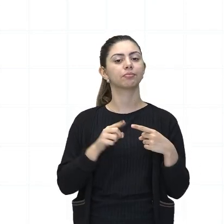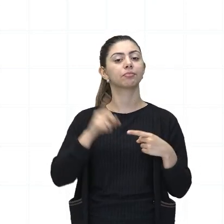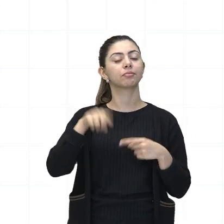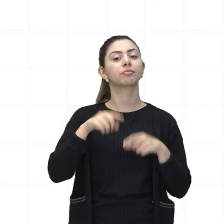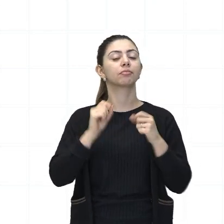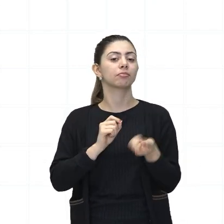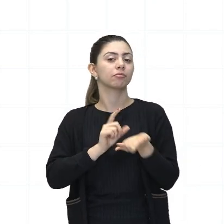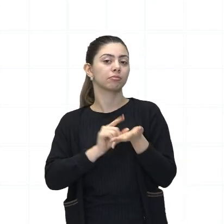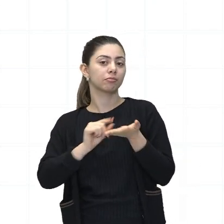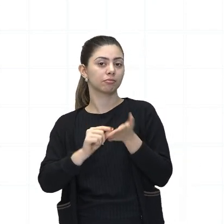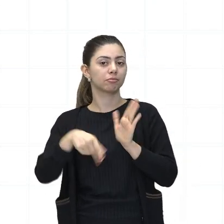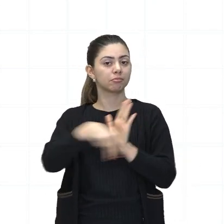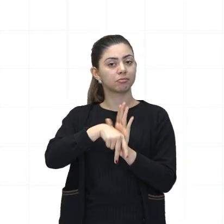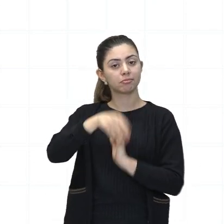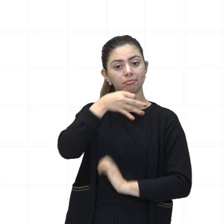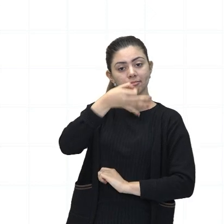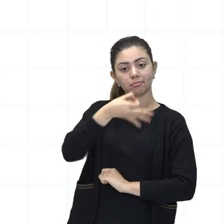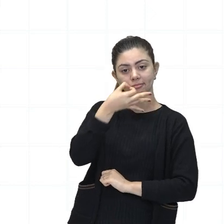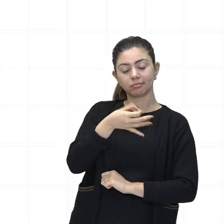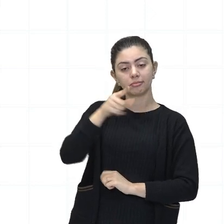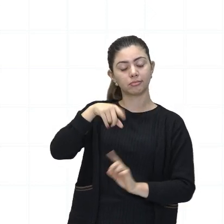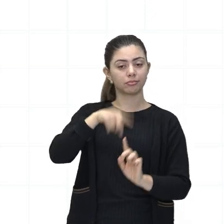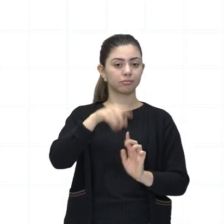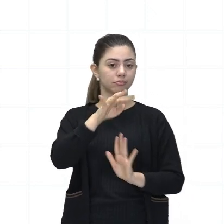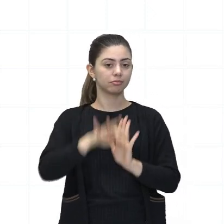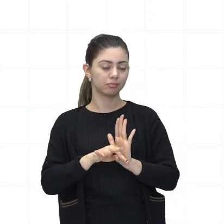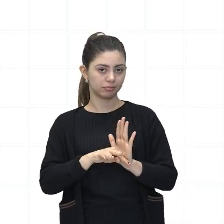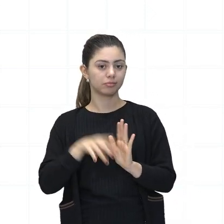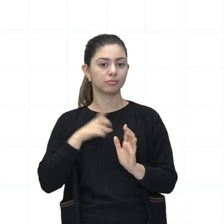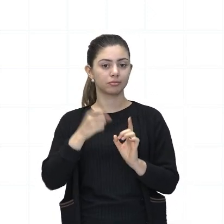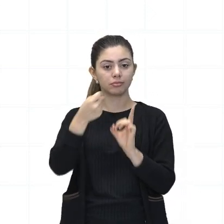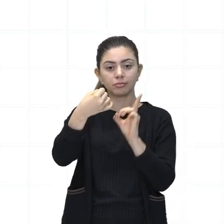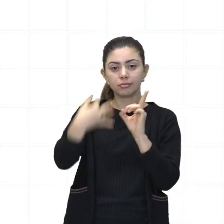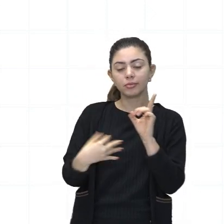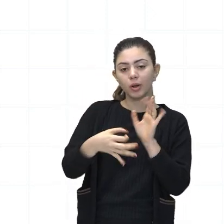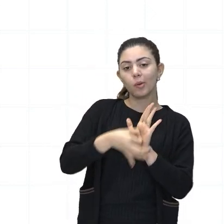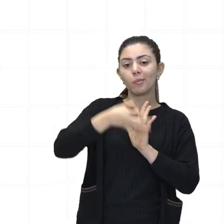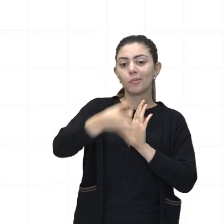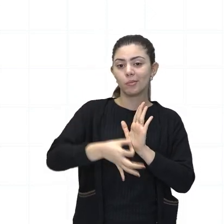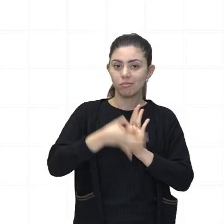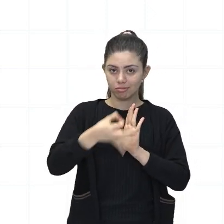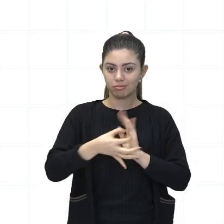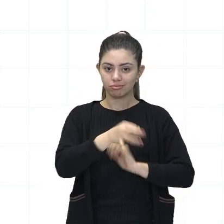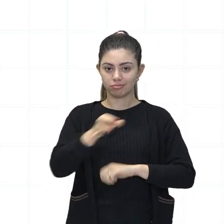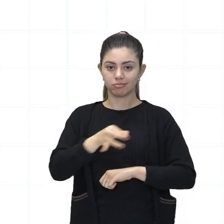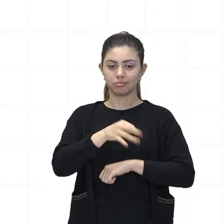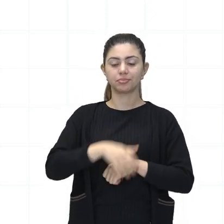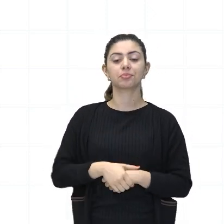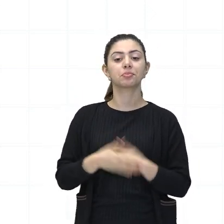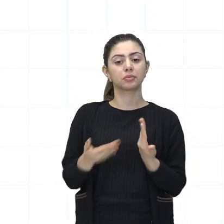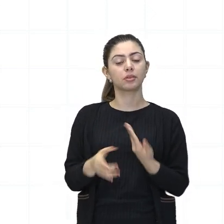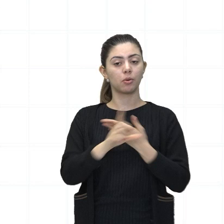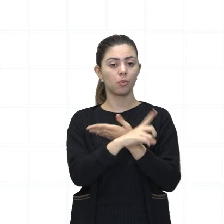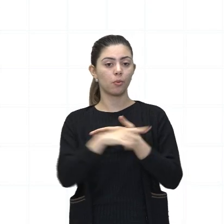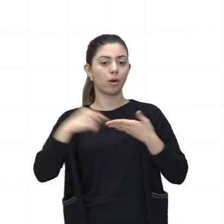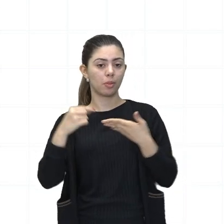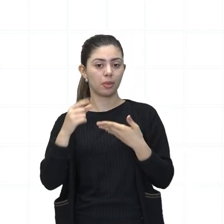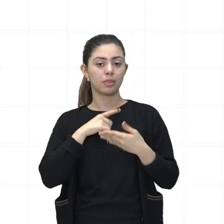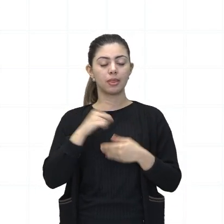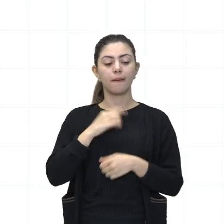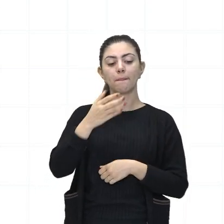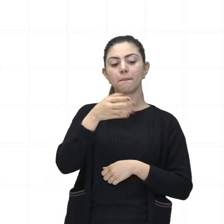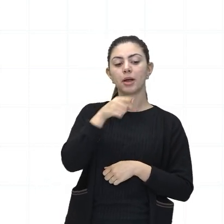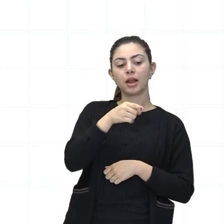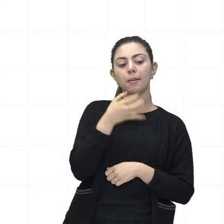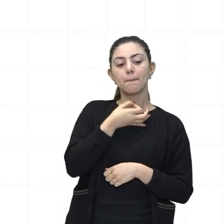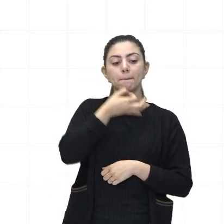de opinião, é um tipo de texto dissertativo argumentativo, onde o autor apresenta